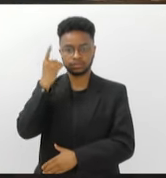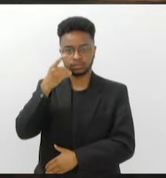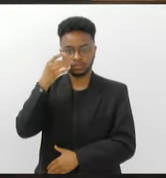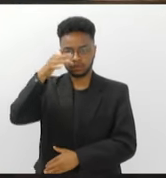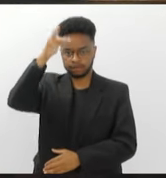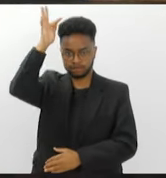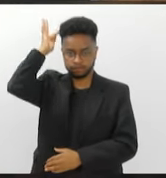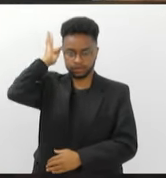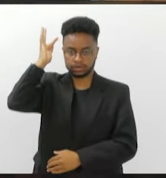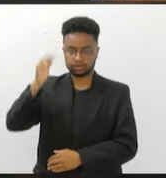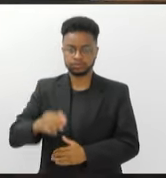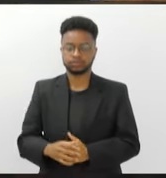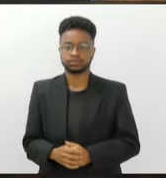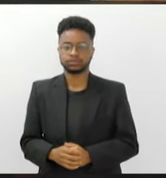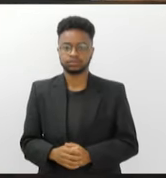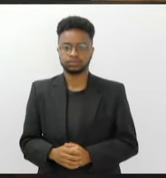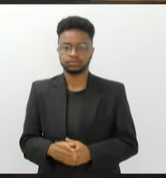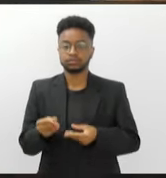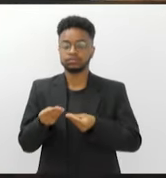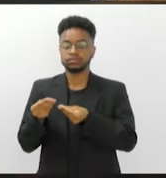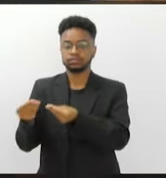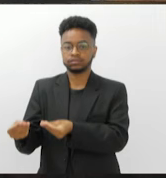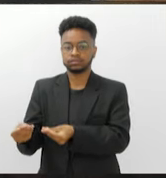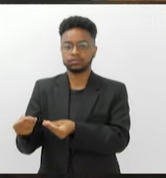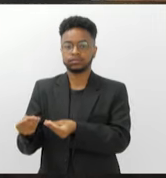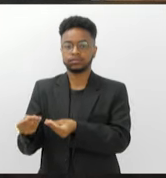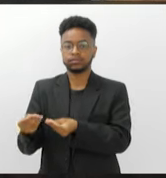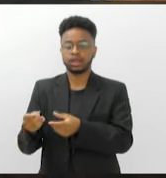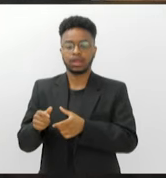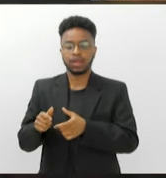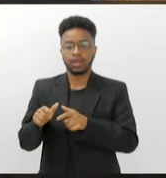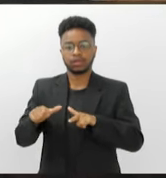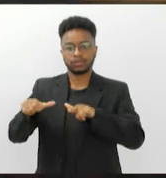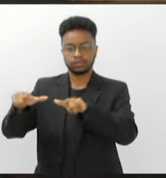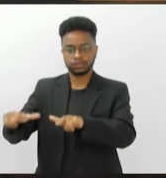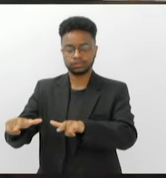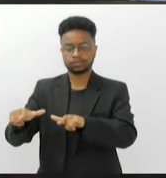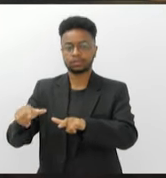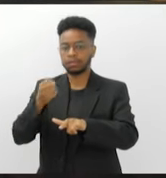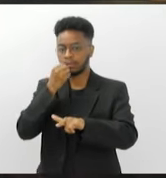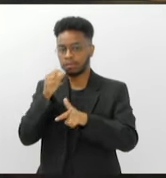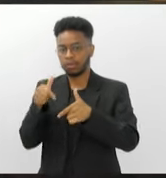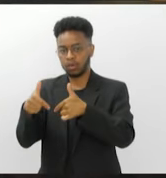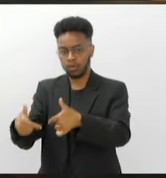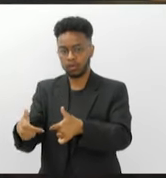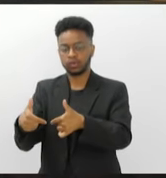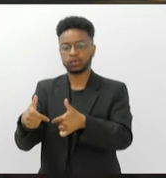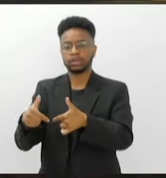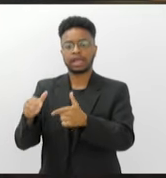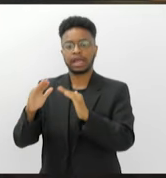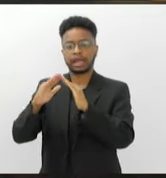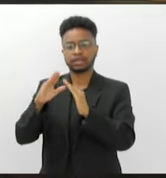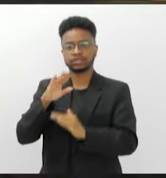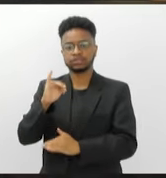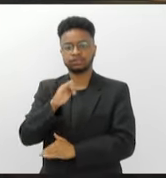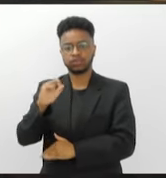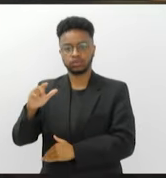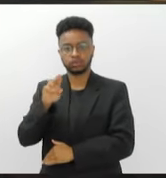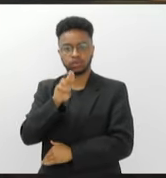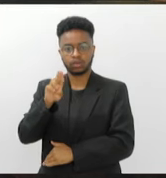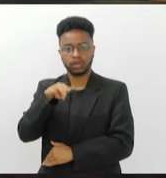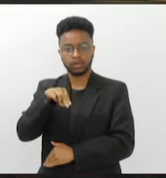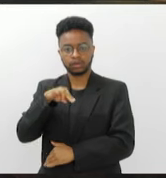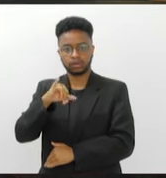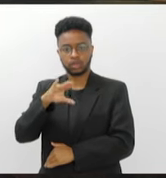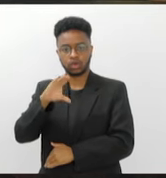Fred Pacheco, que concede o título de benemérito ao secretário de Estado da Casa Civil, senhor Nicola Miccioni. Parecer